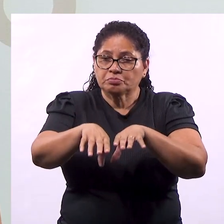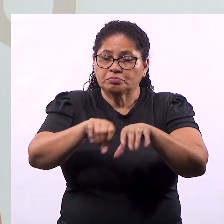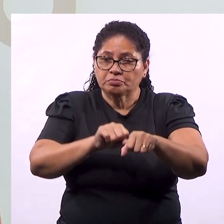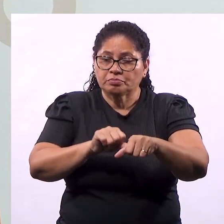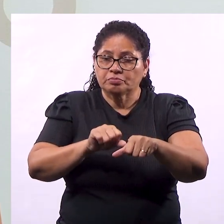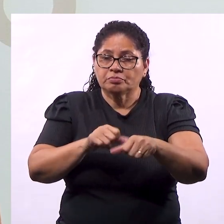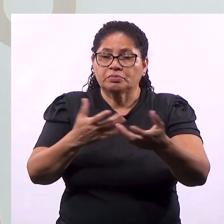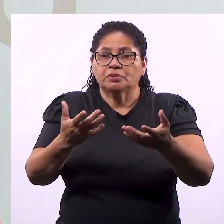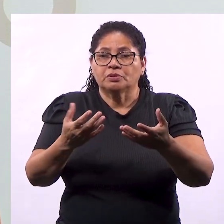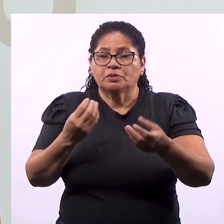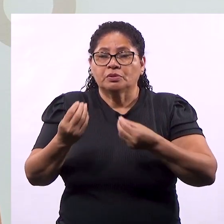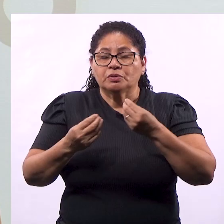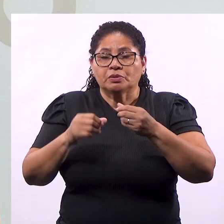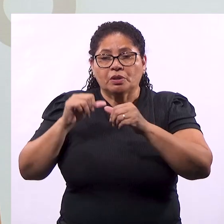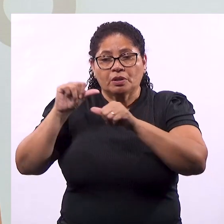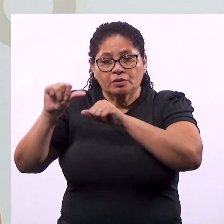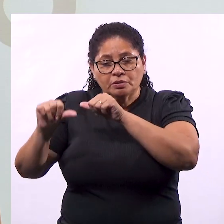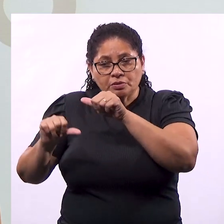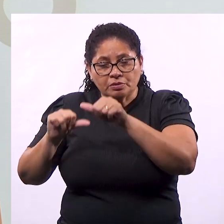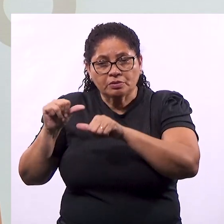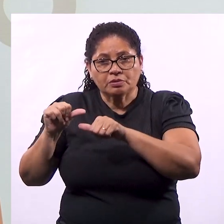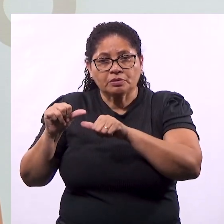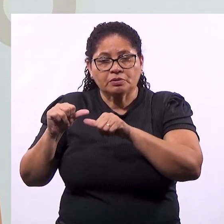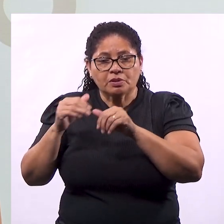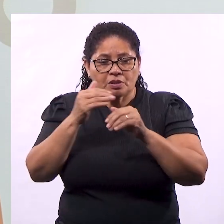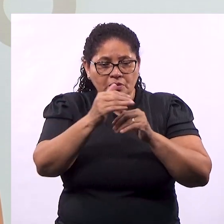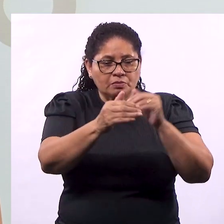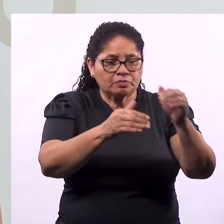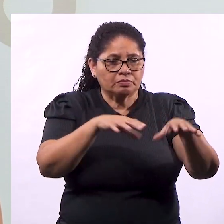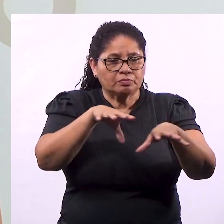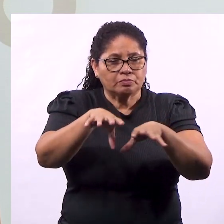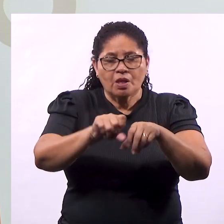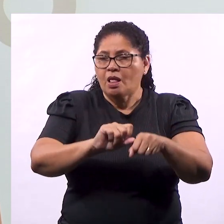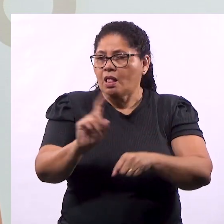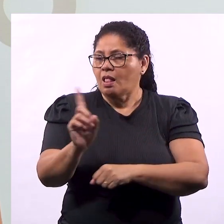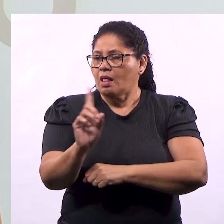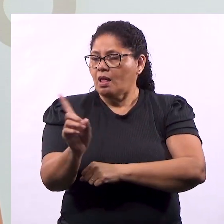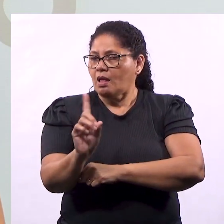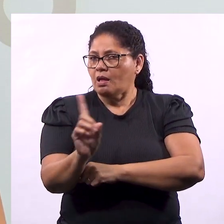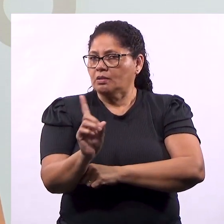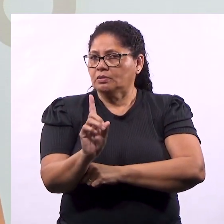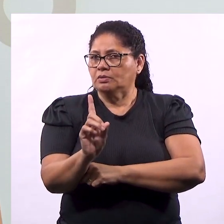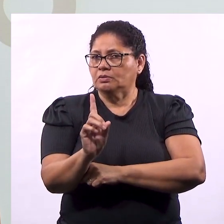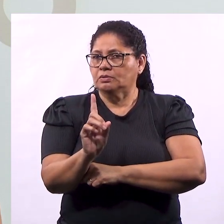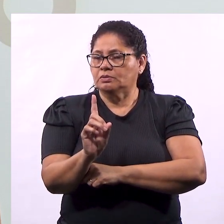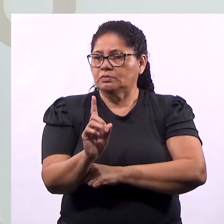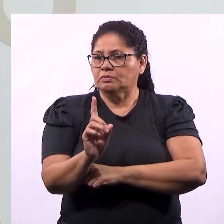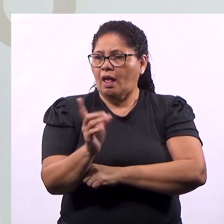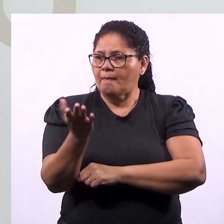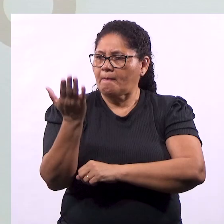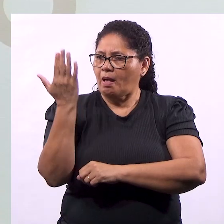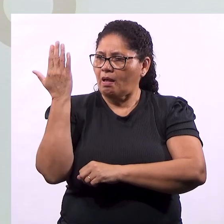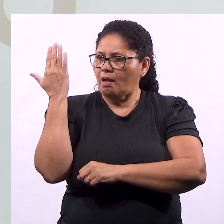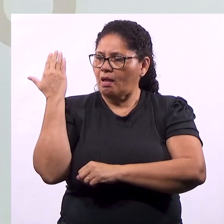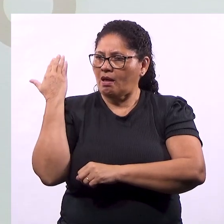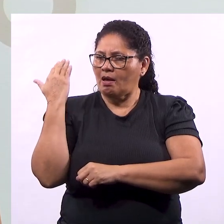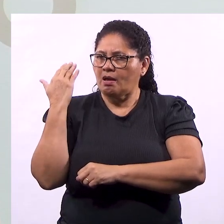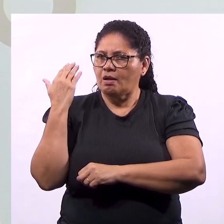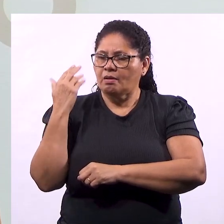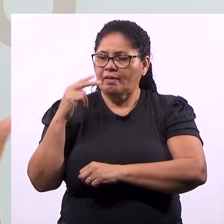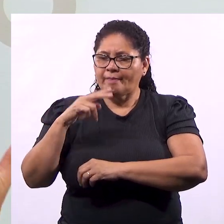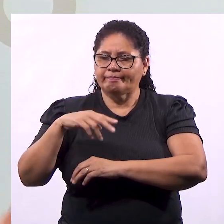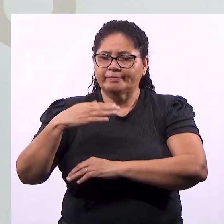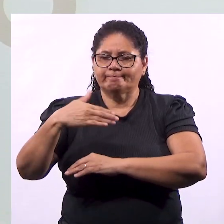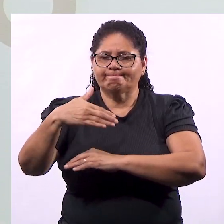ao intuito da avaliação num processo formativo não é retrospectivo